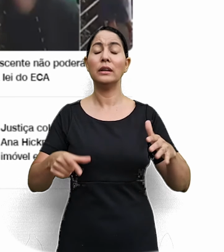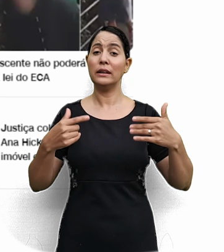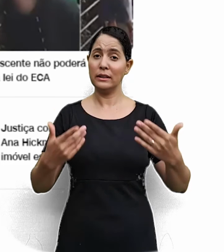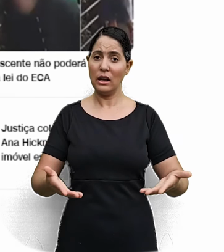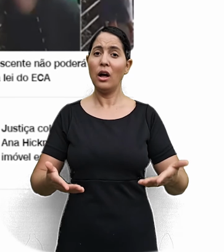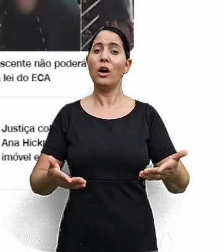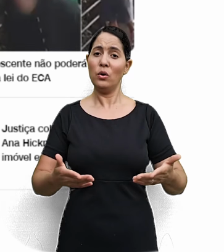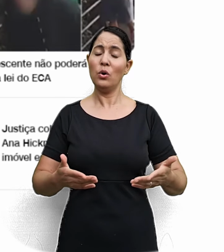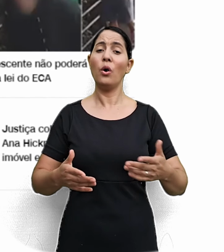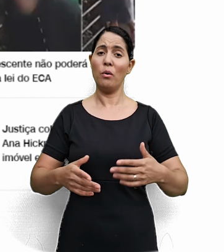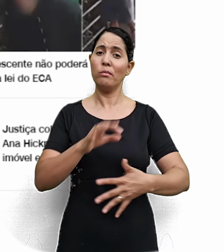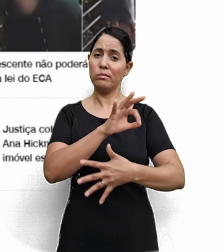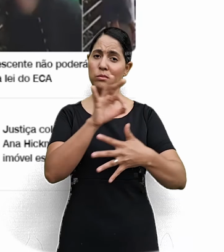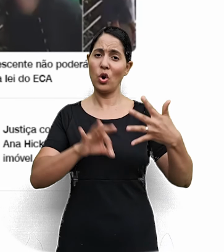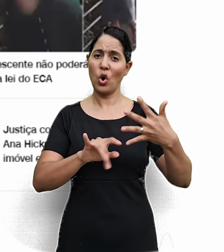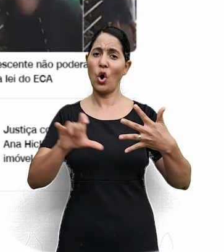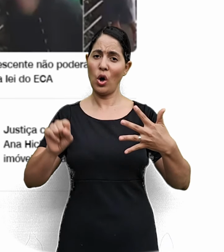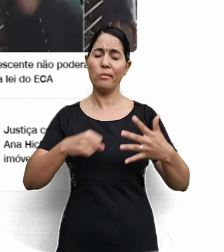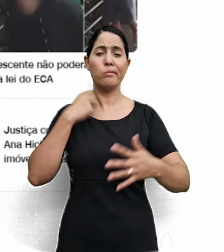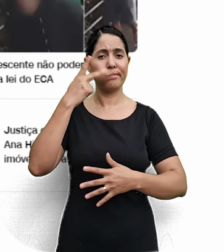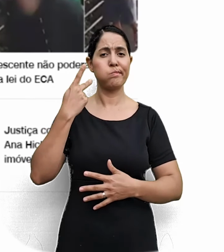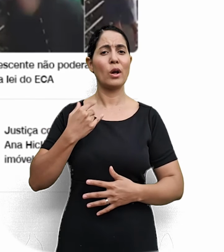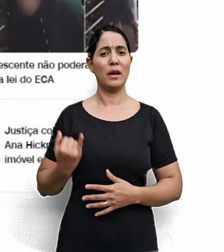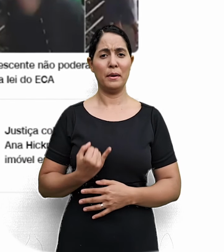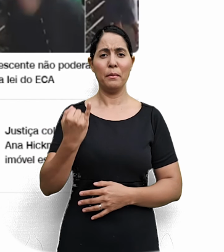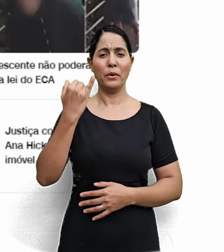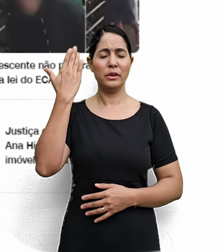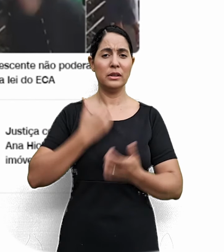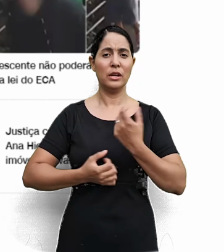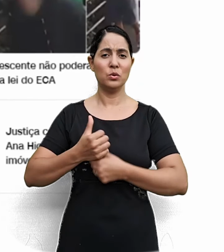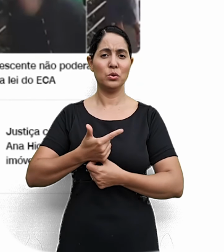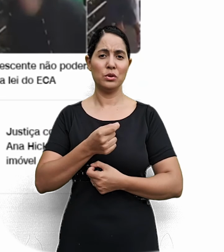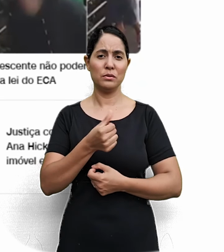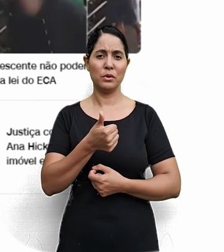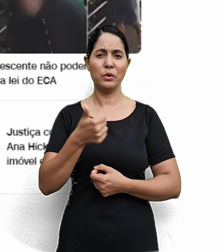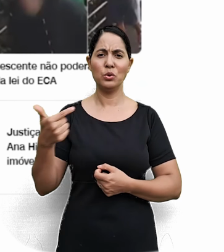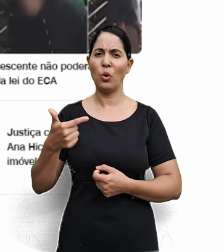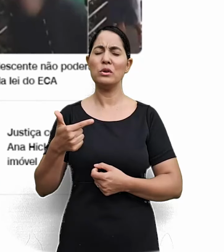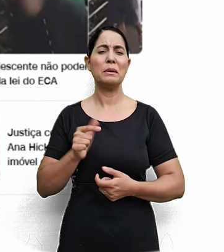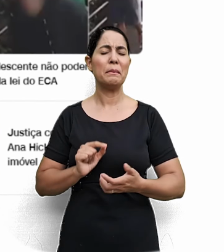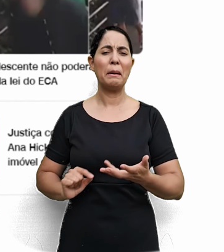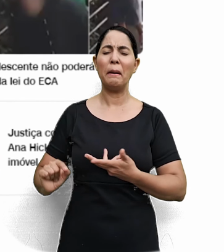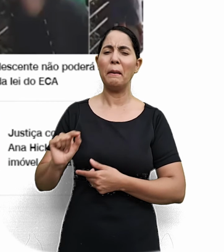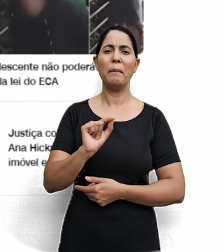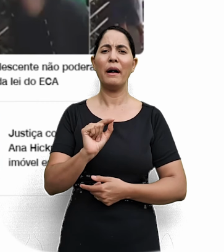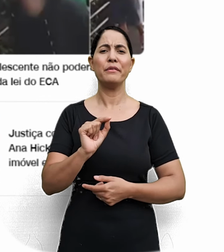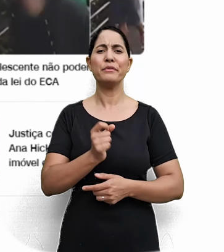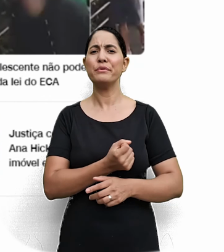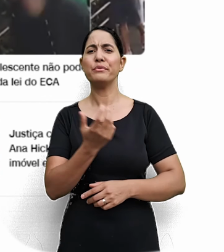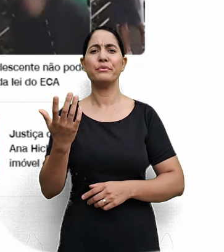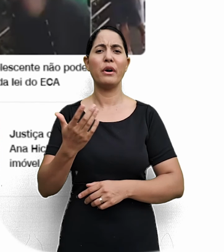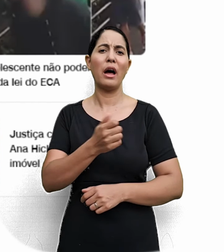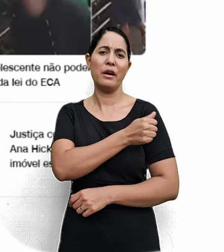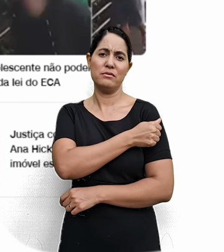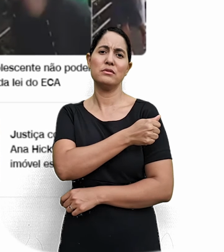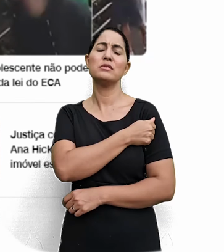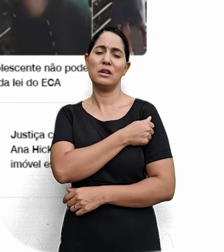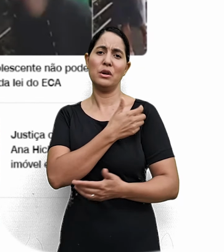de cotas faz parte da Constituição Federal desde 2012, sendo responsável pela inclusão de milhares de alunos no ensino